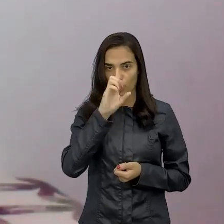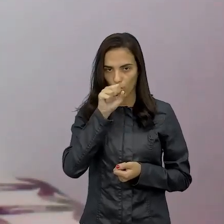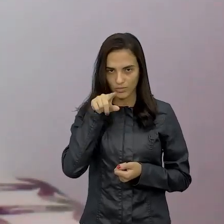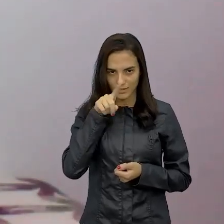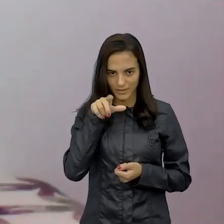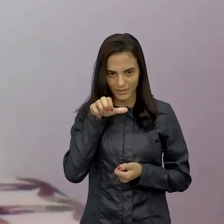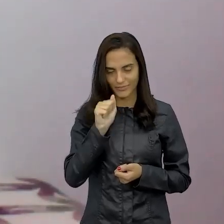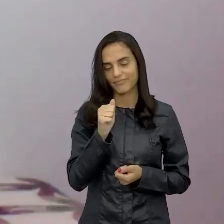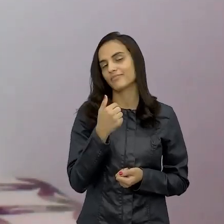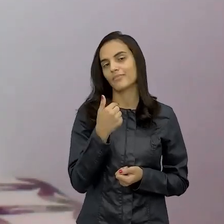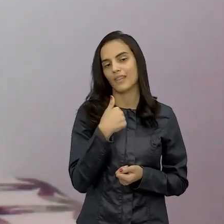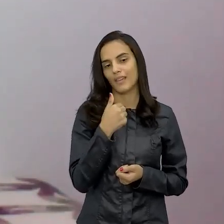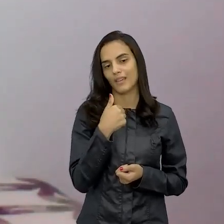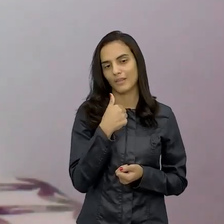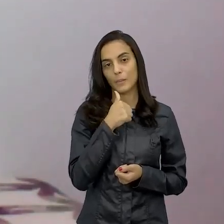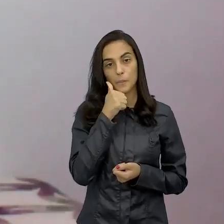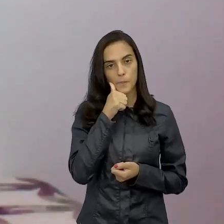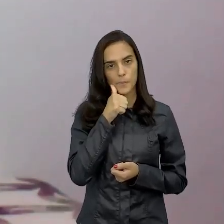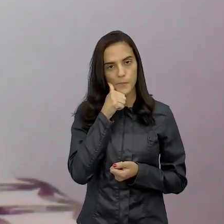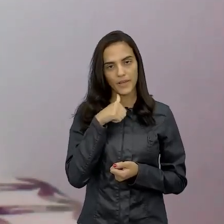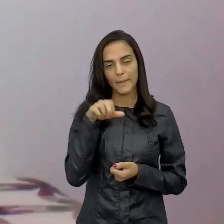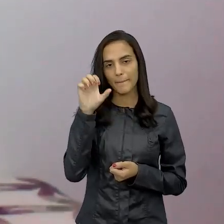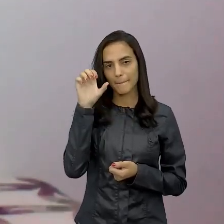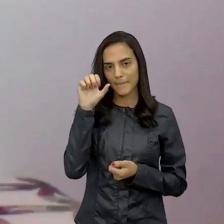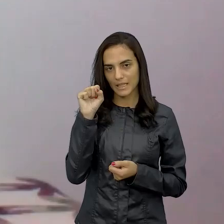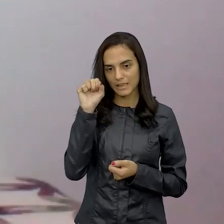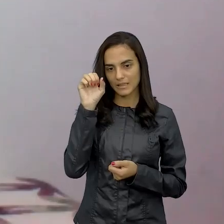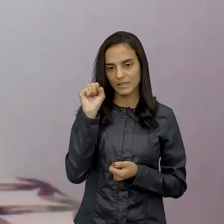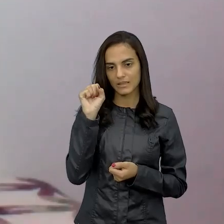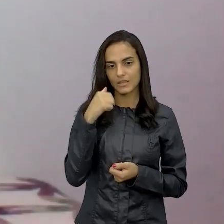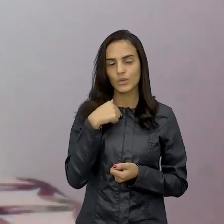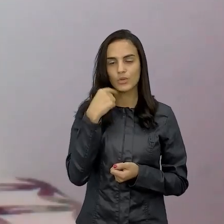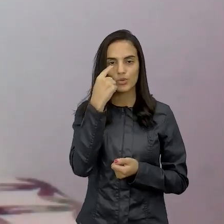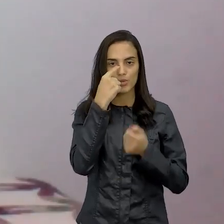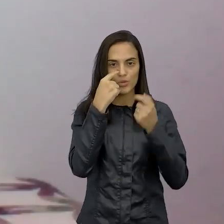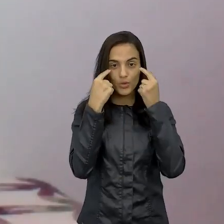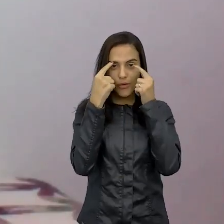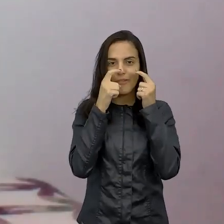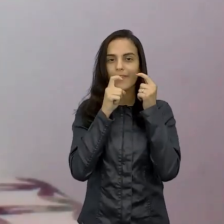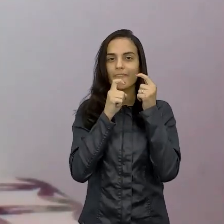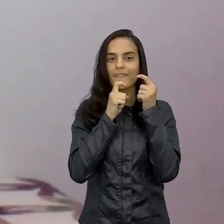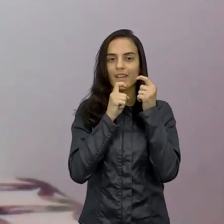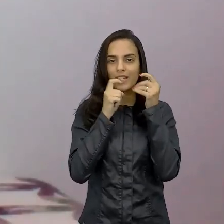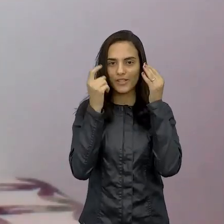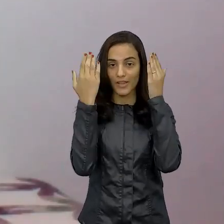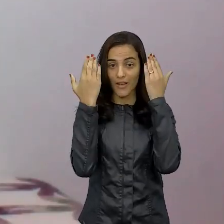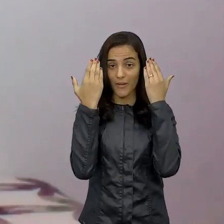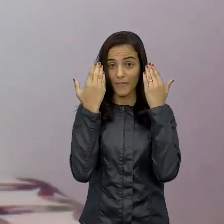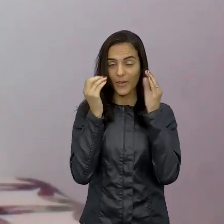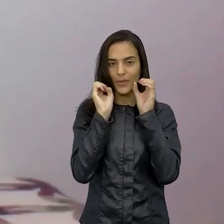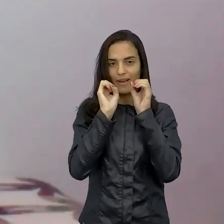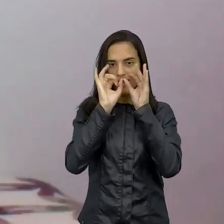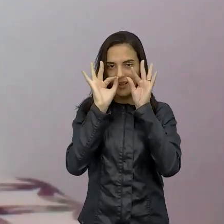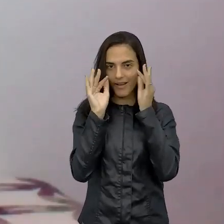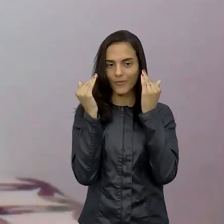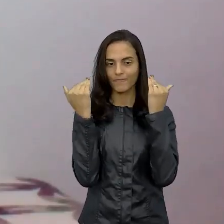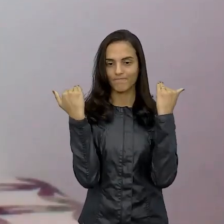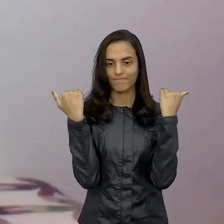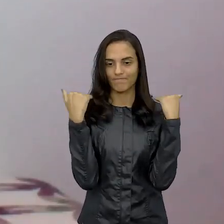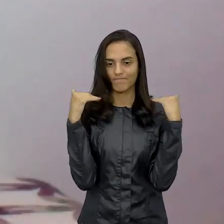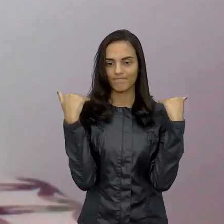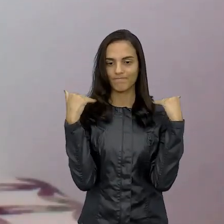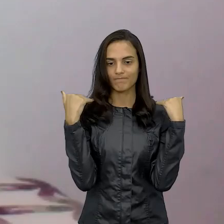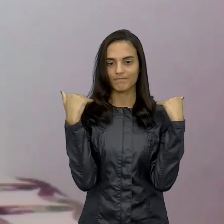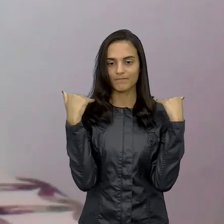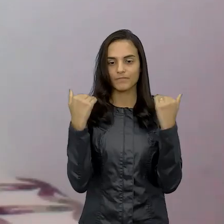eu sou uma mulher branca, de olhos verdes, cabelo castanho, na altura